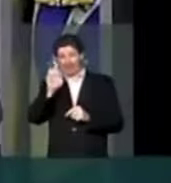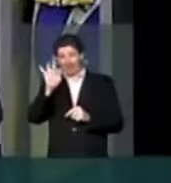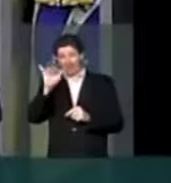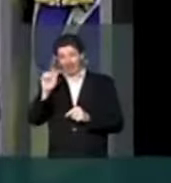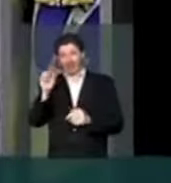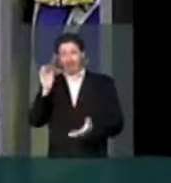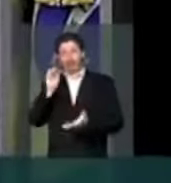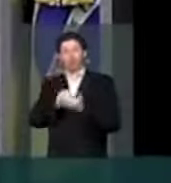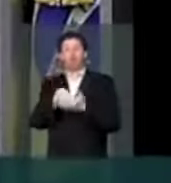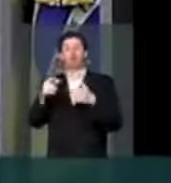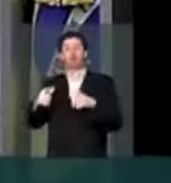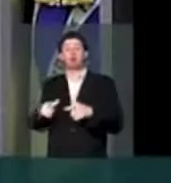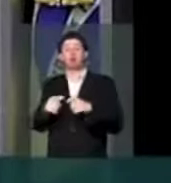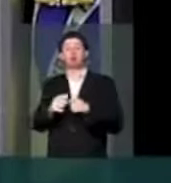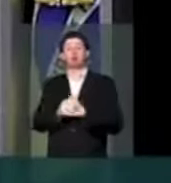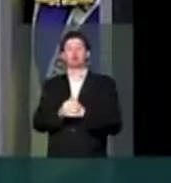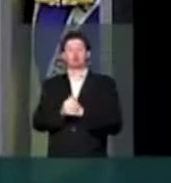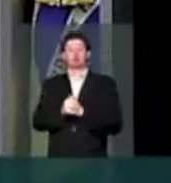está localizada